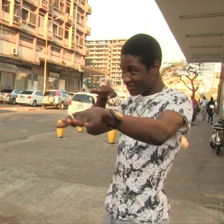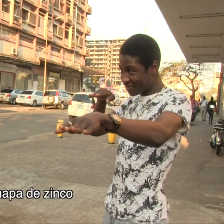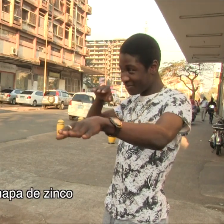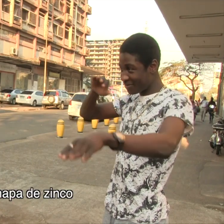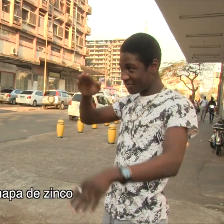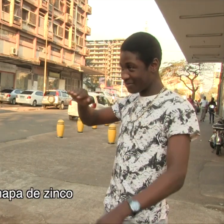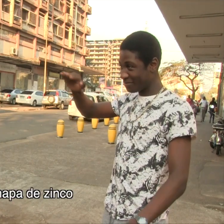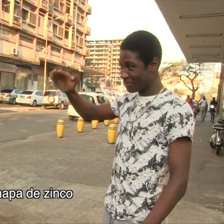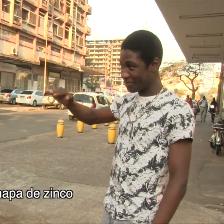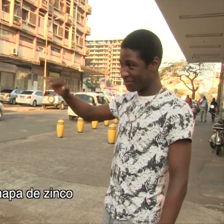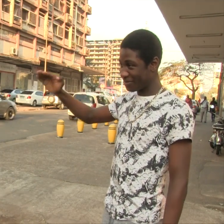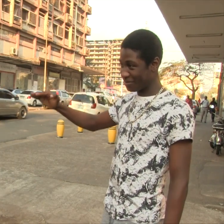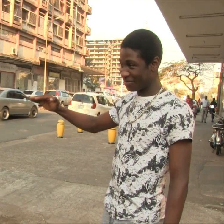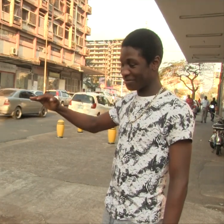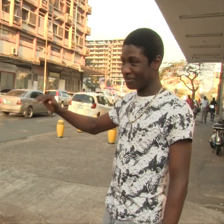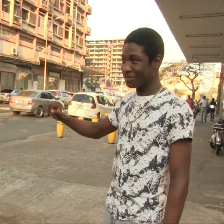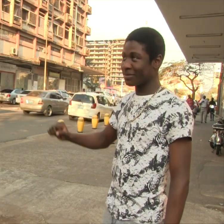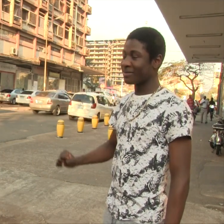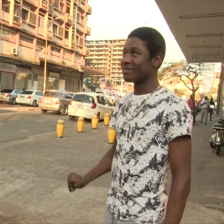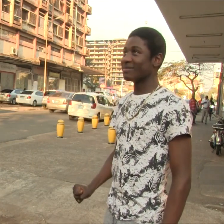Chapa de zinco.